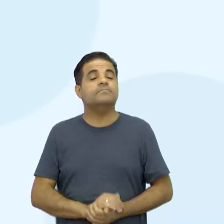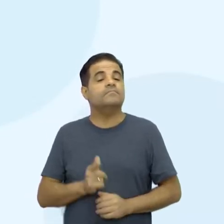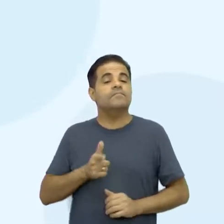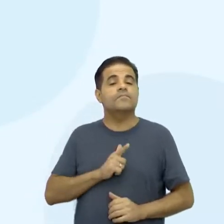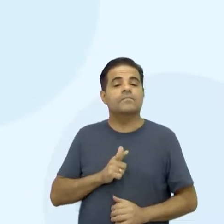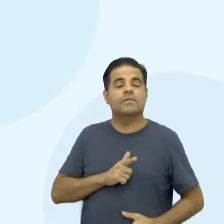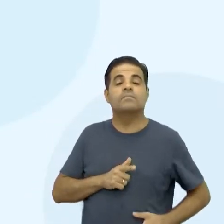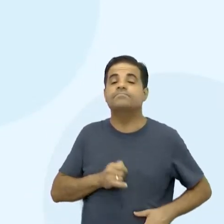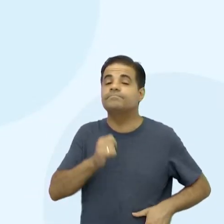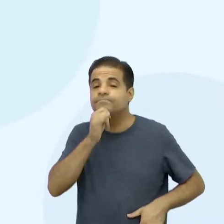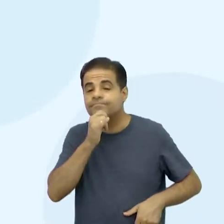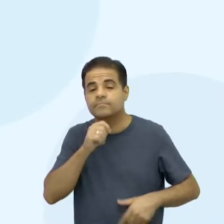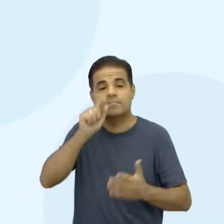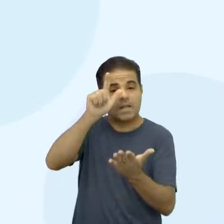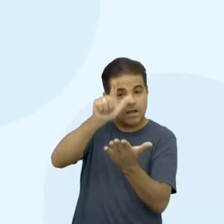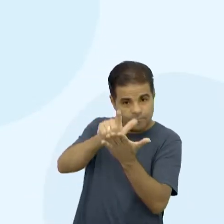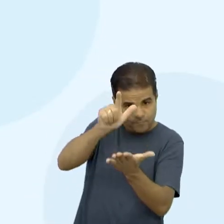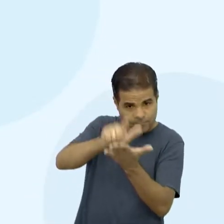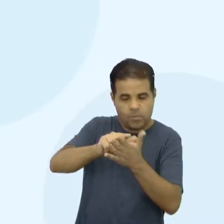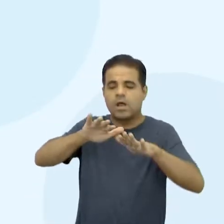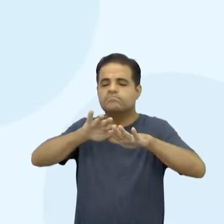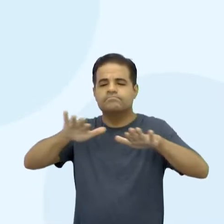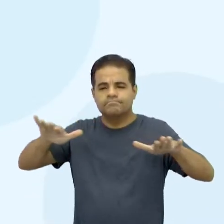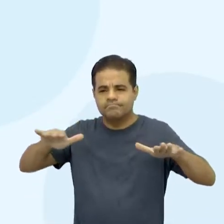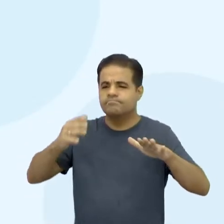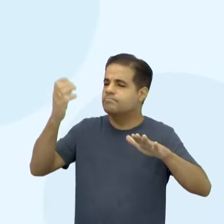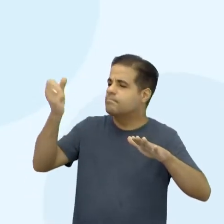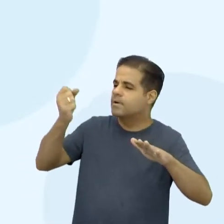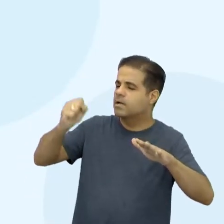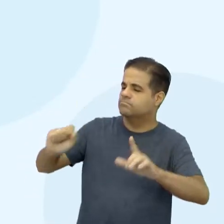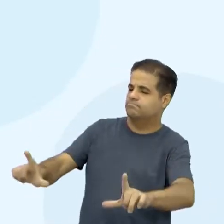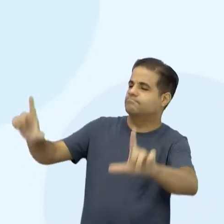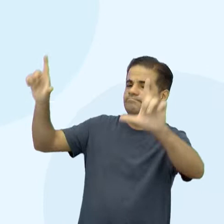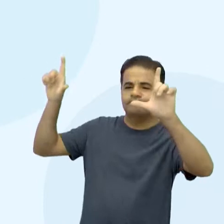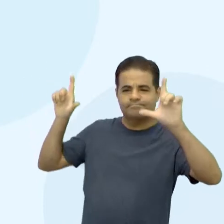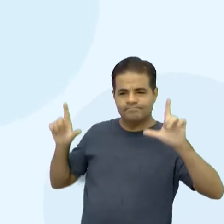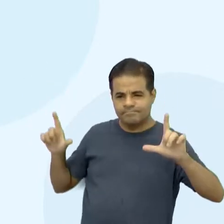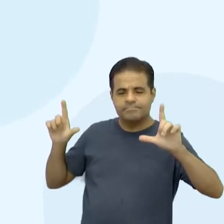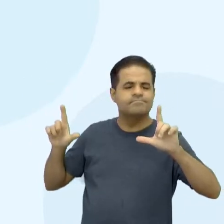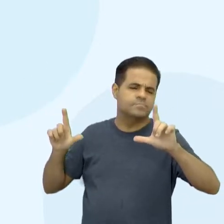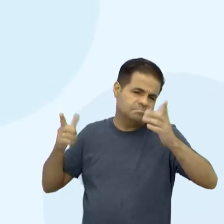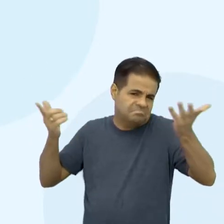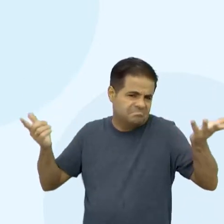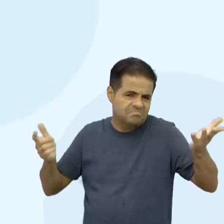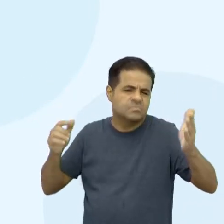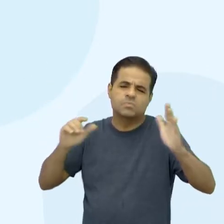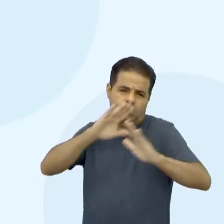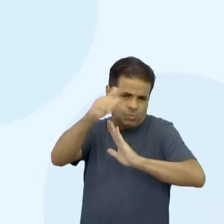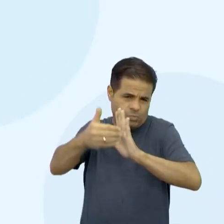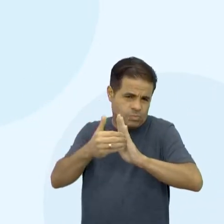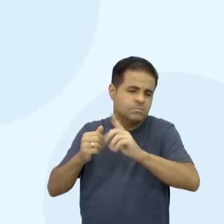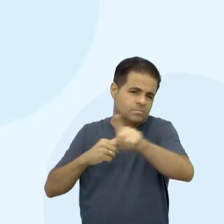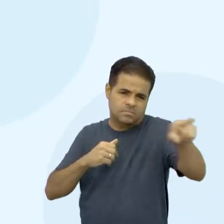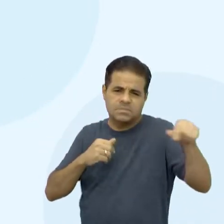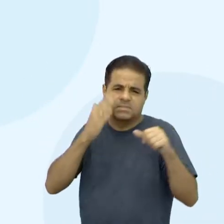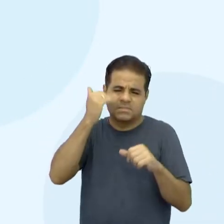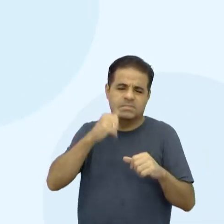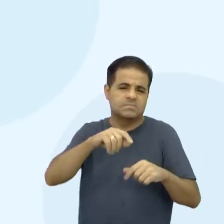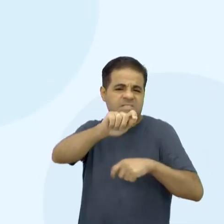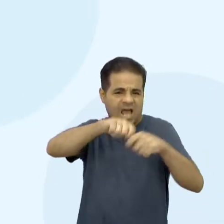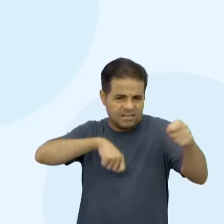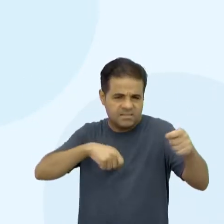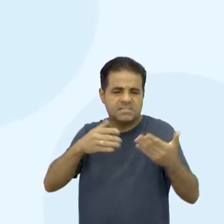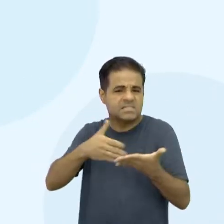vamos supor que a folha em branco aparecendo para vocês, aquela folha de sulfite, todo mundo tem, uma folha do caderno